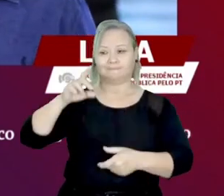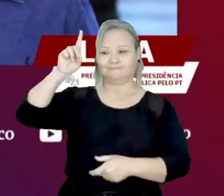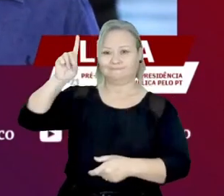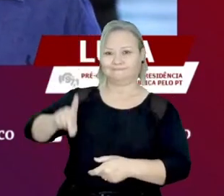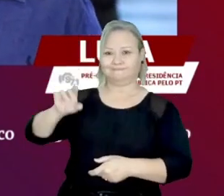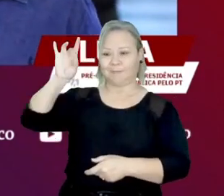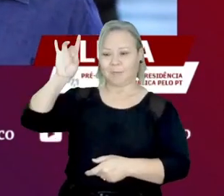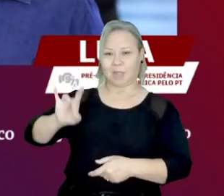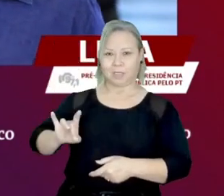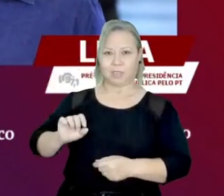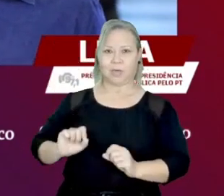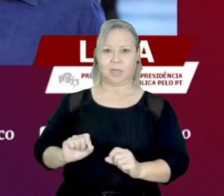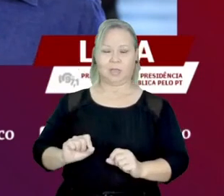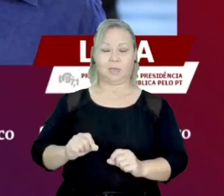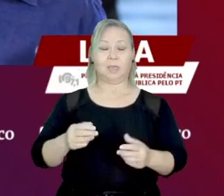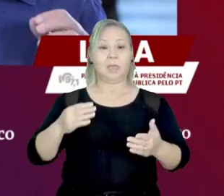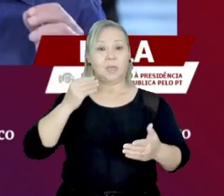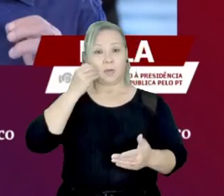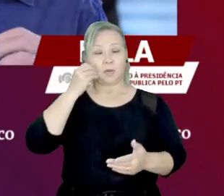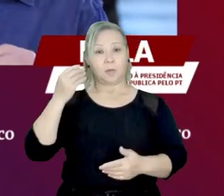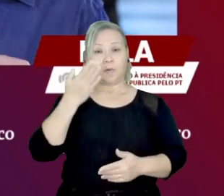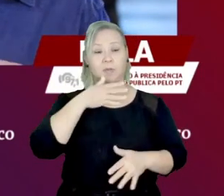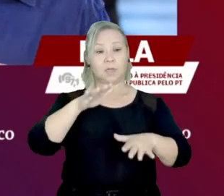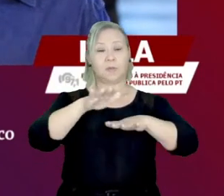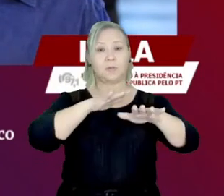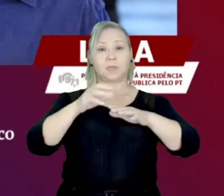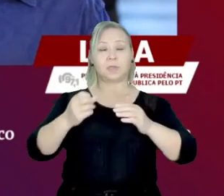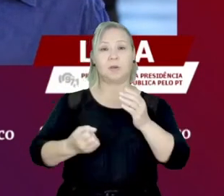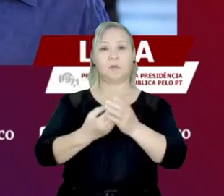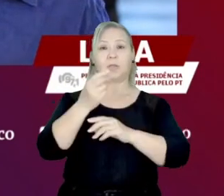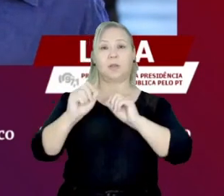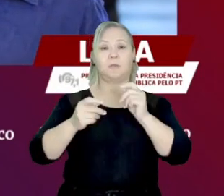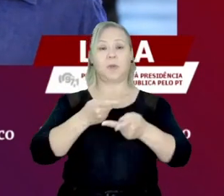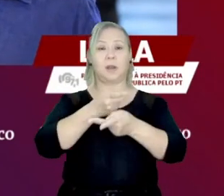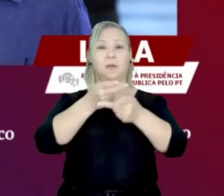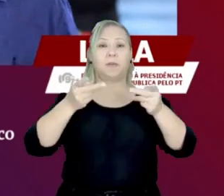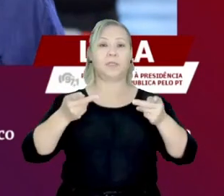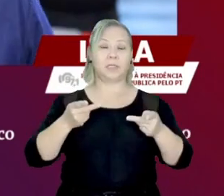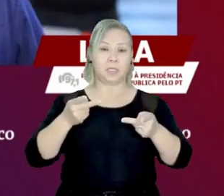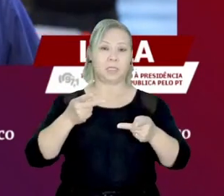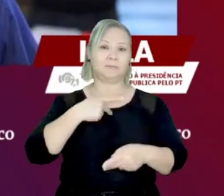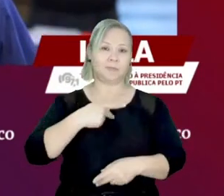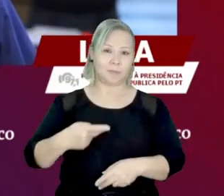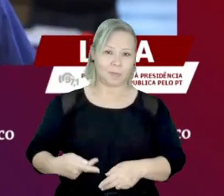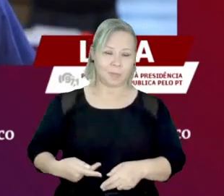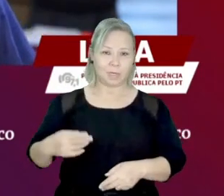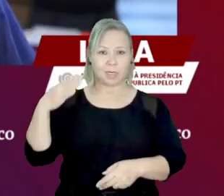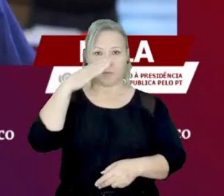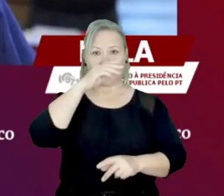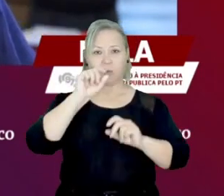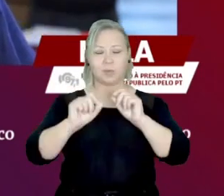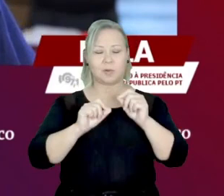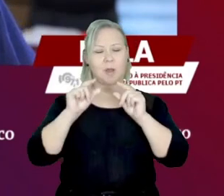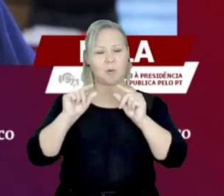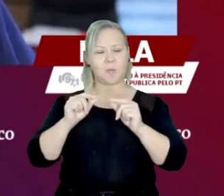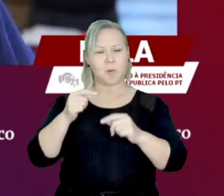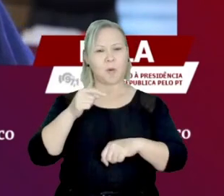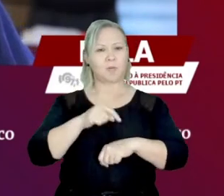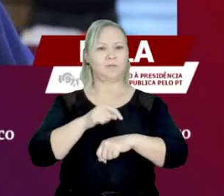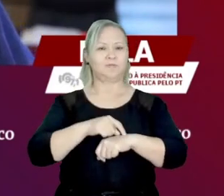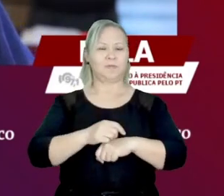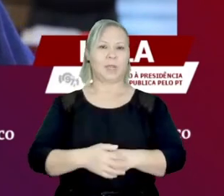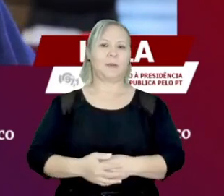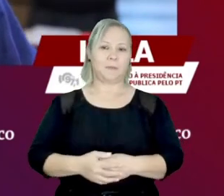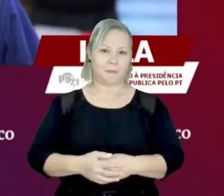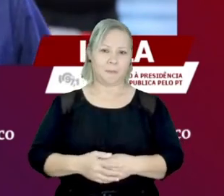E algumas partes do Brasil a gente também vê esse tipo de reflexo. Aí a gente volta naquela velha história de que o Partido